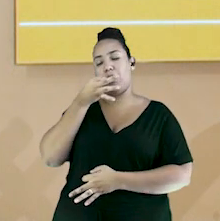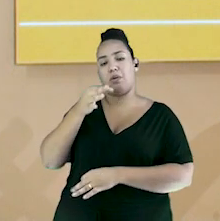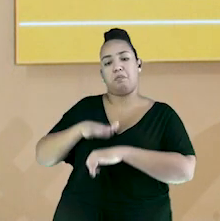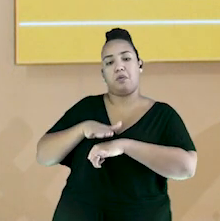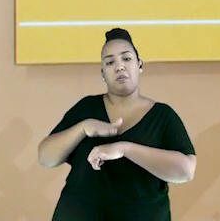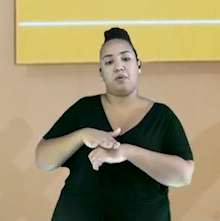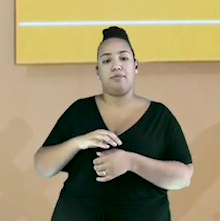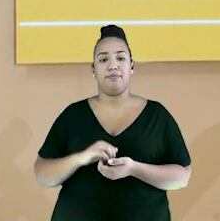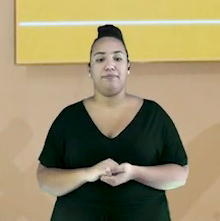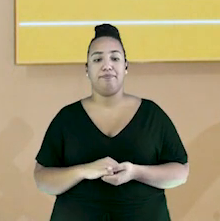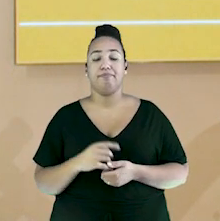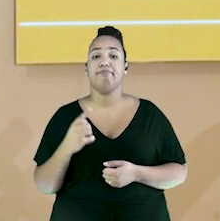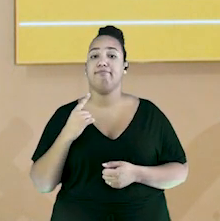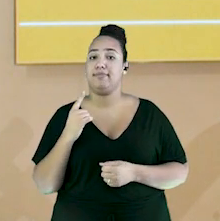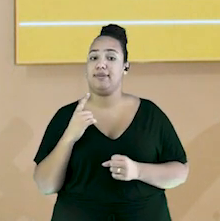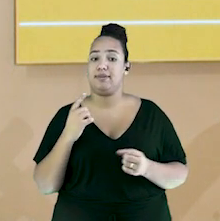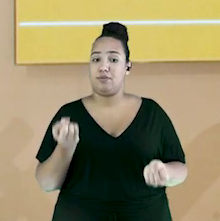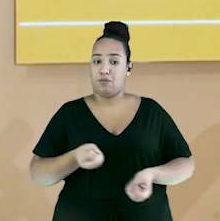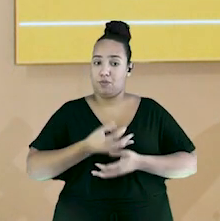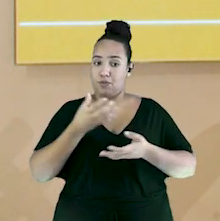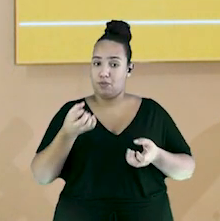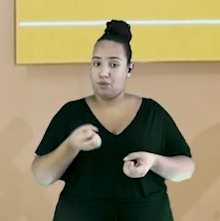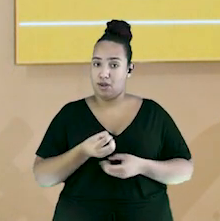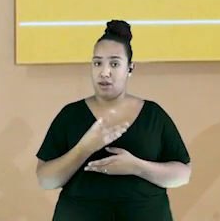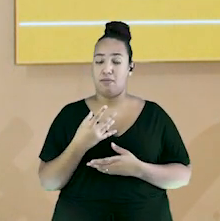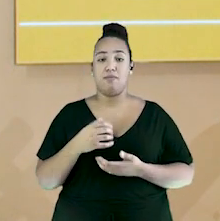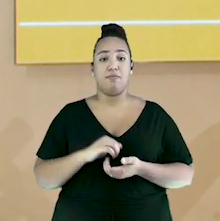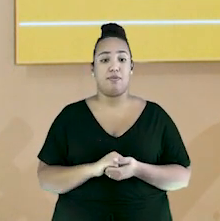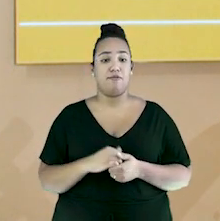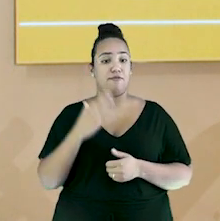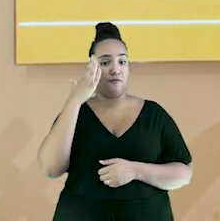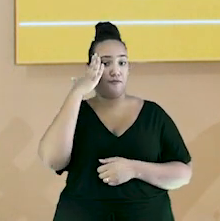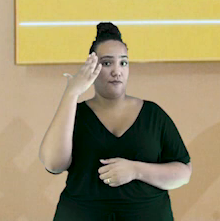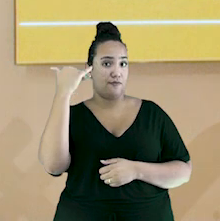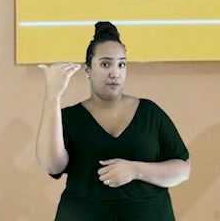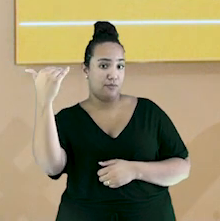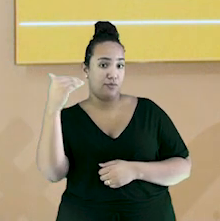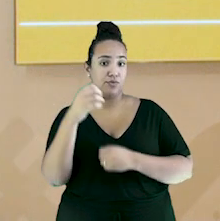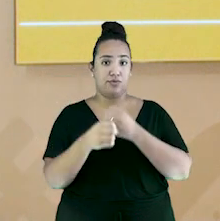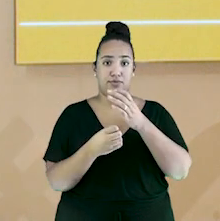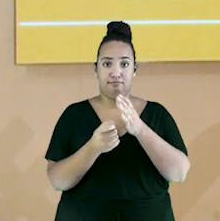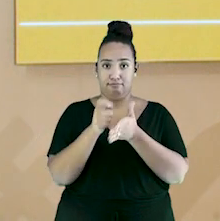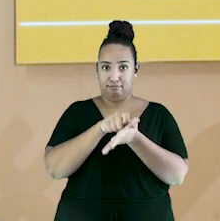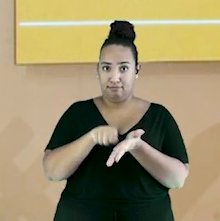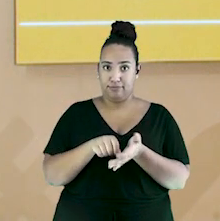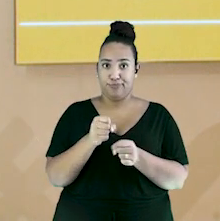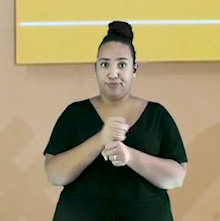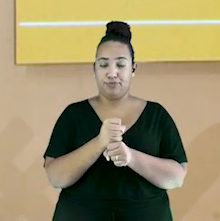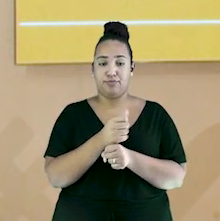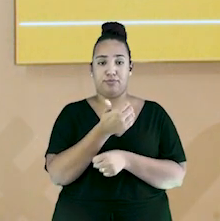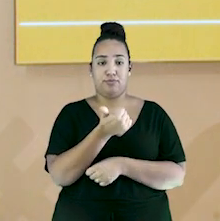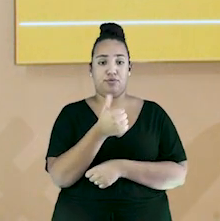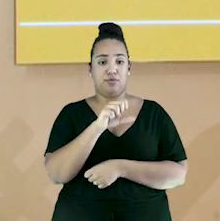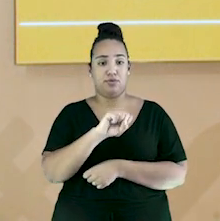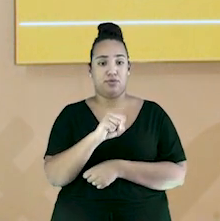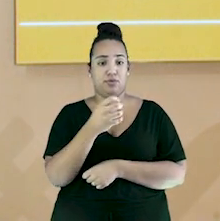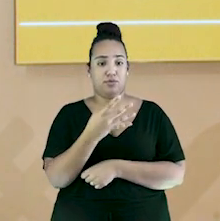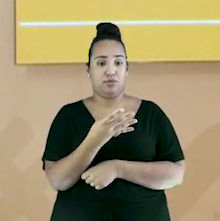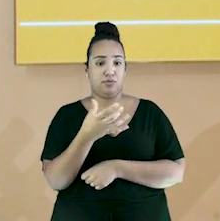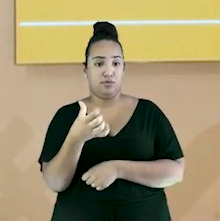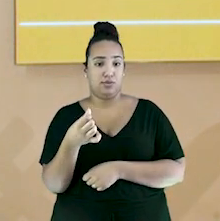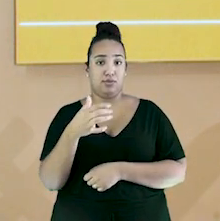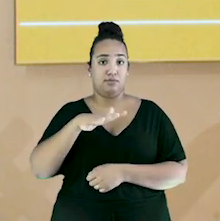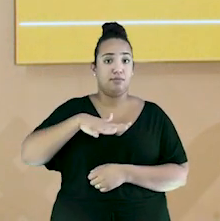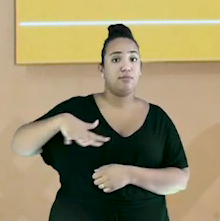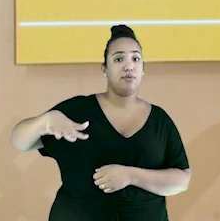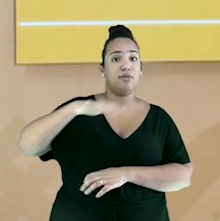uma paráfrase do famoso poema de Gonçalves Dias, Canção do Exílio, escrito em 1846. Minha